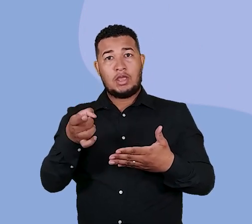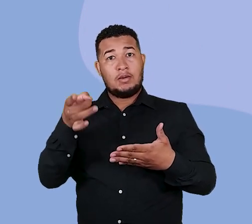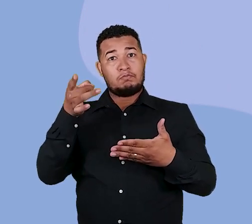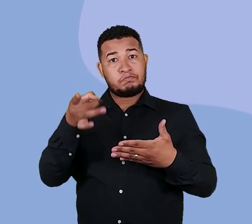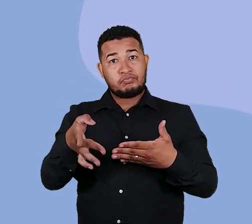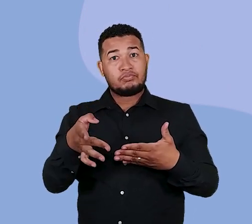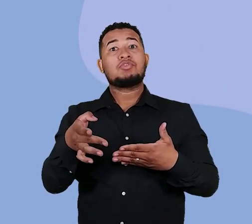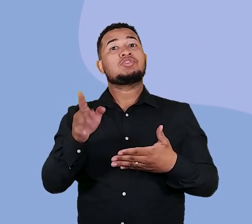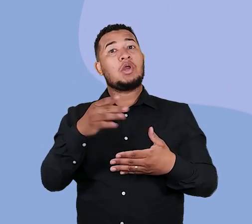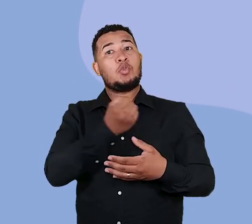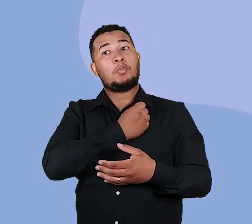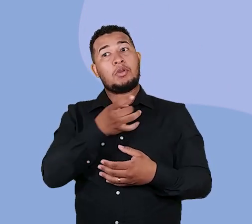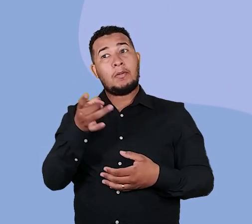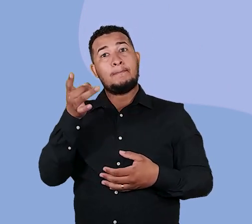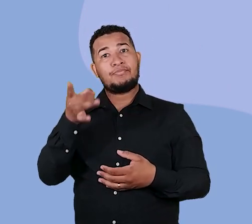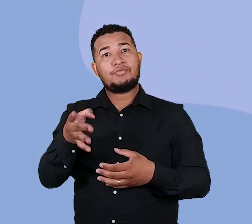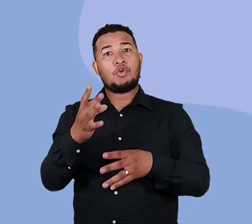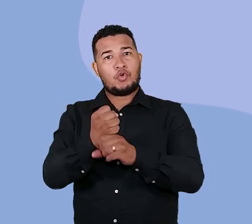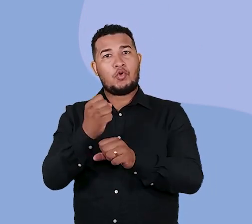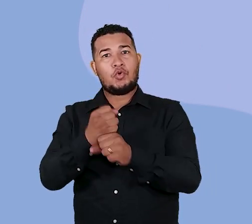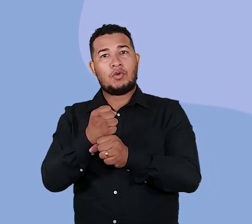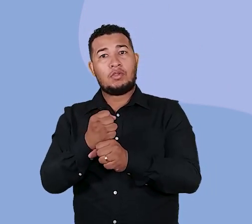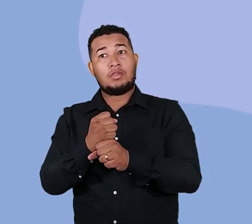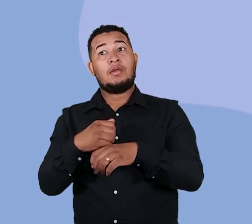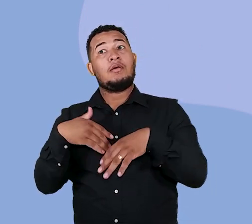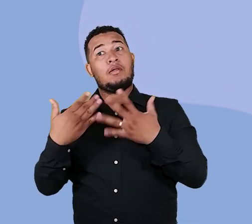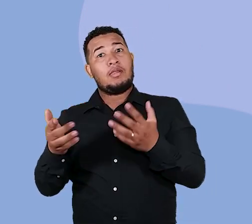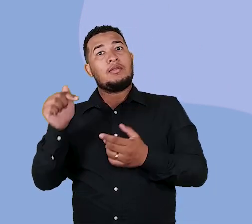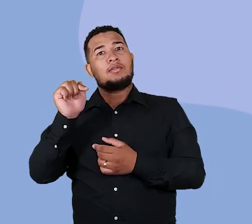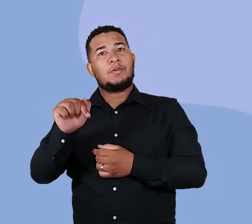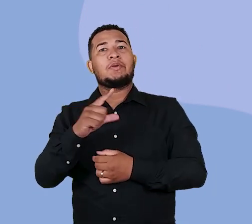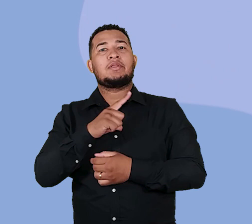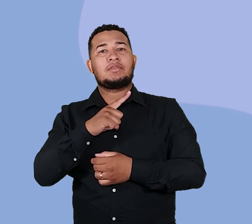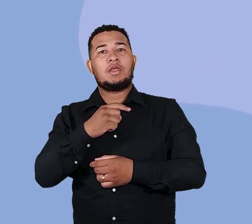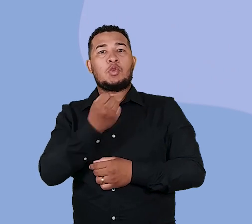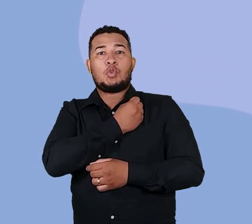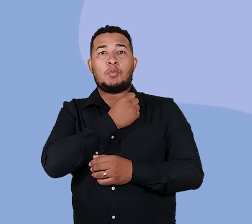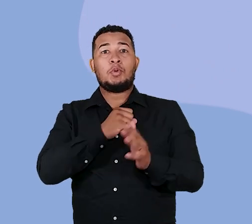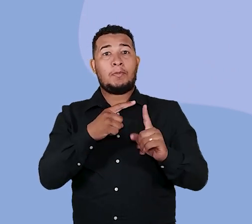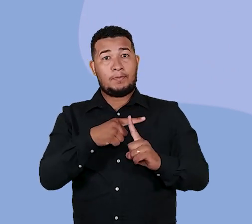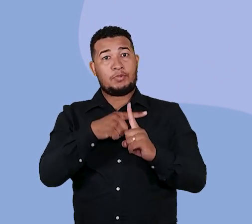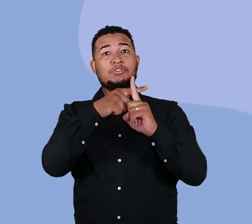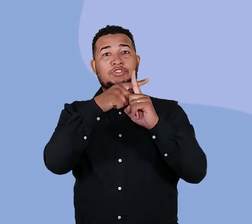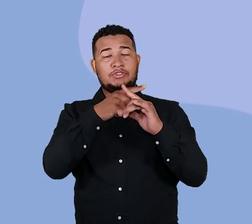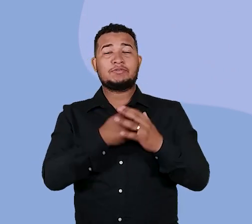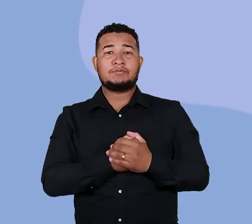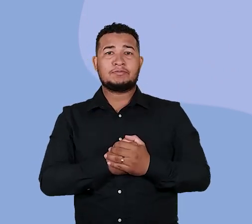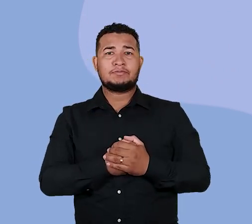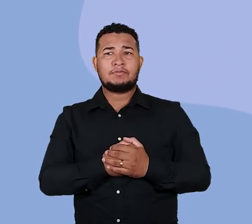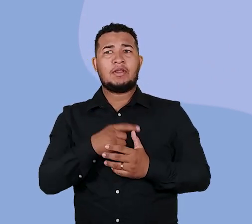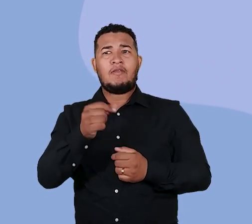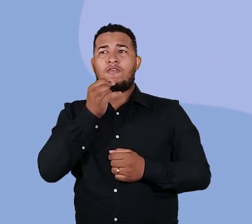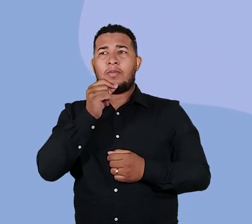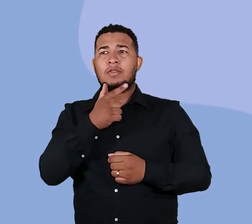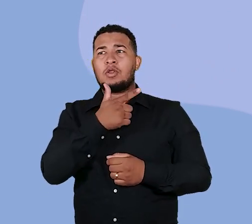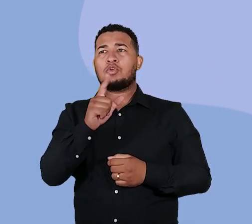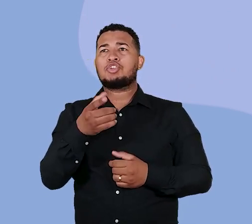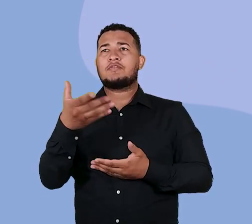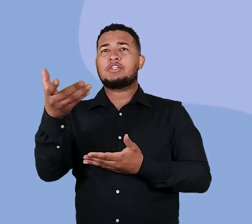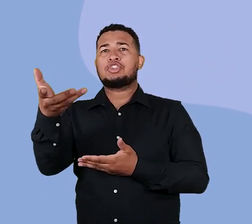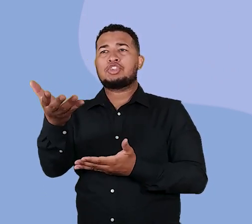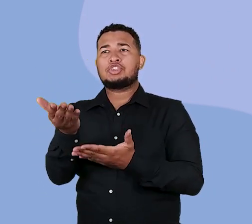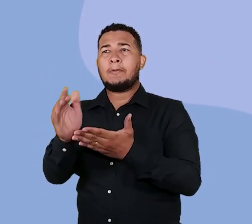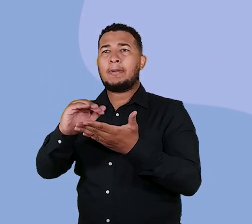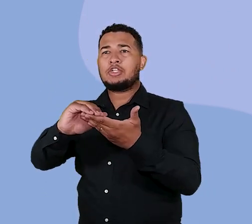dinheiro entrou para a sua conta, então esse valor é um valor positivo. Aí você faz um saque em outro